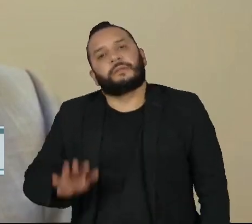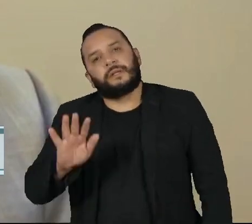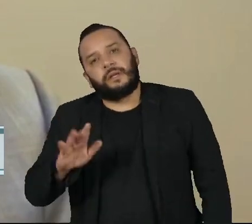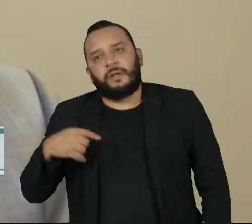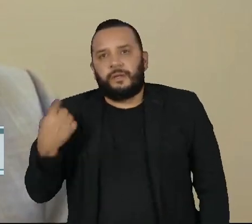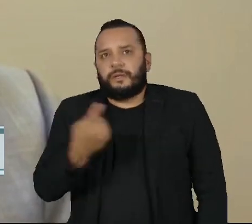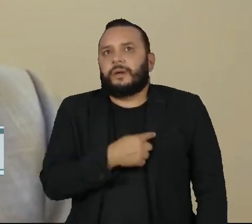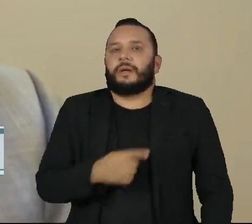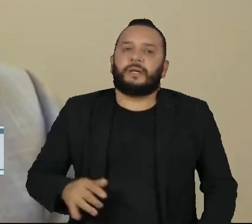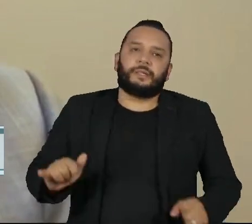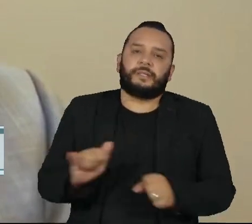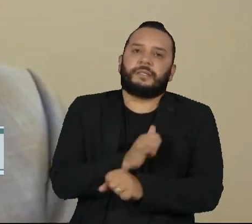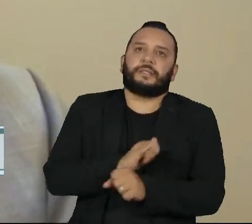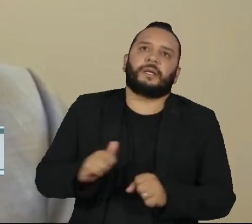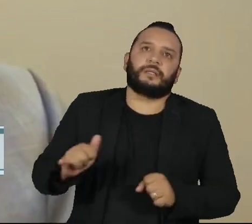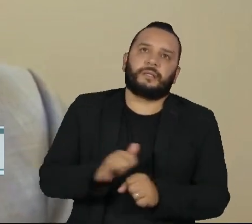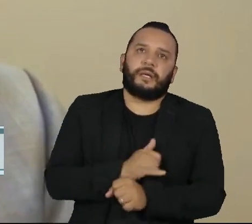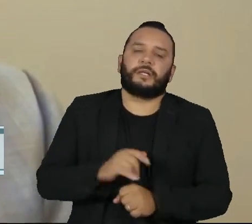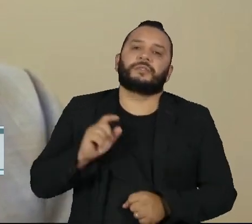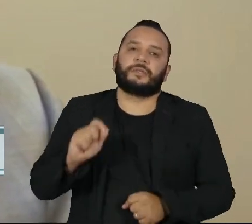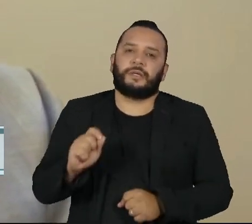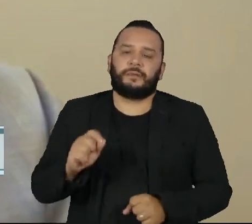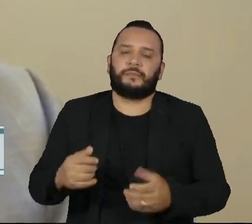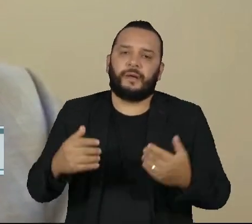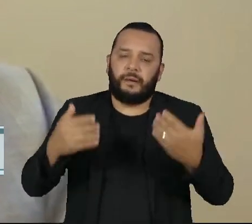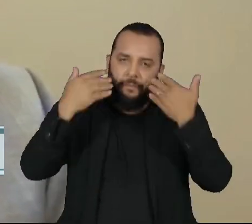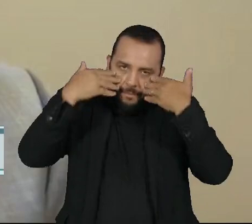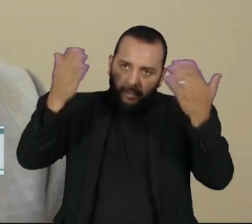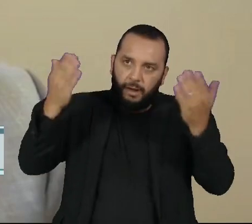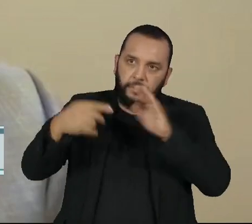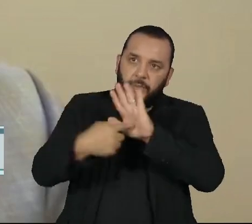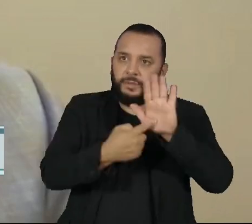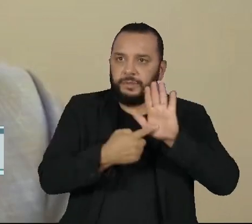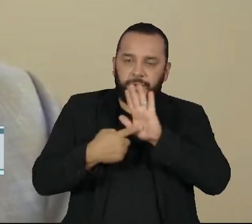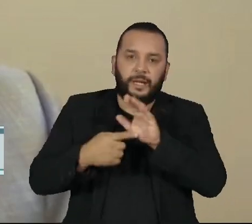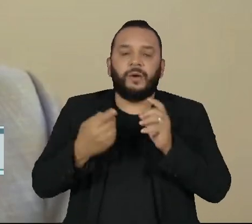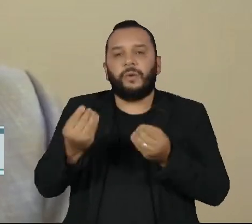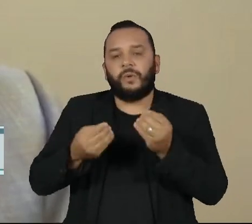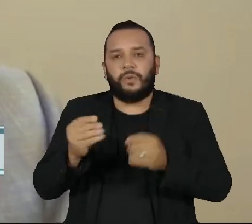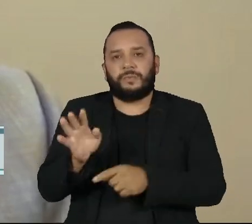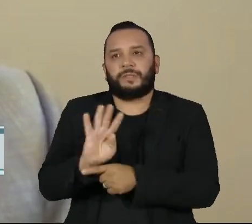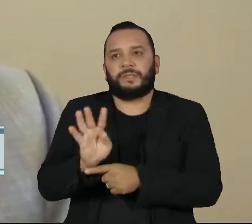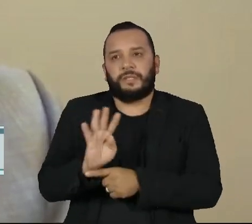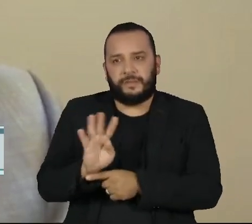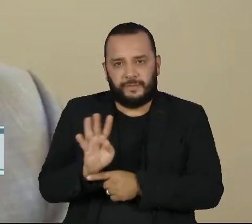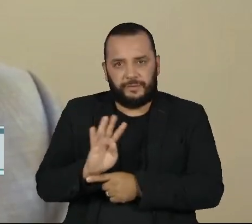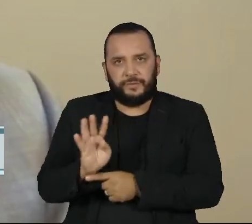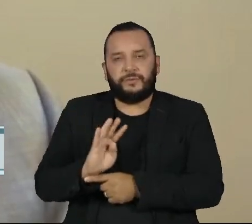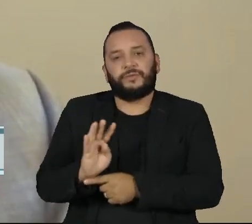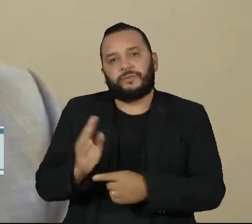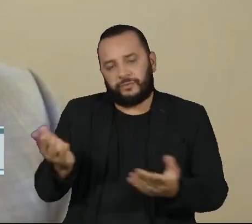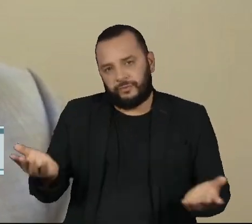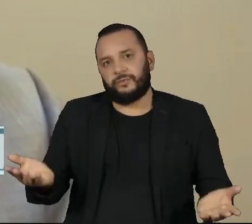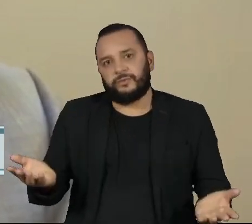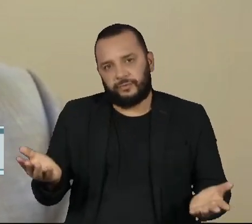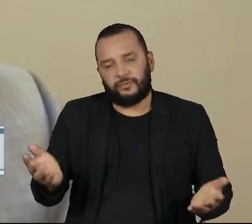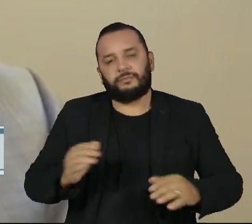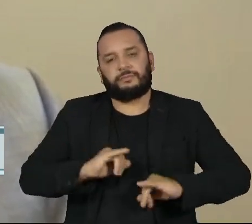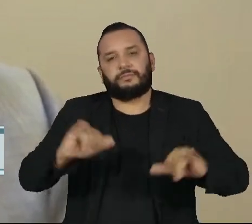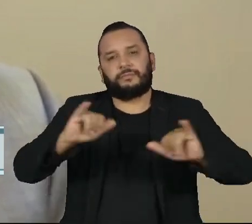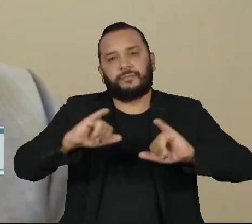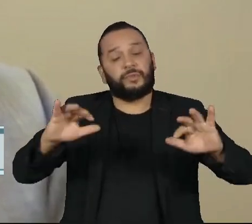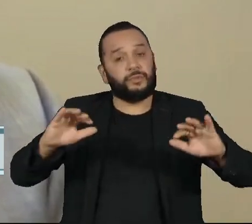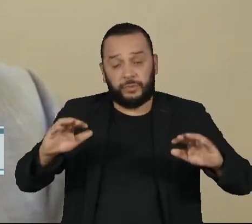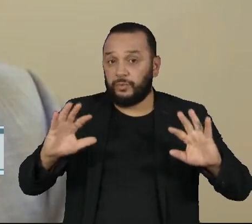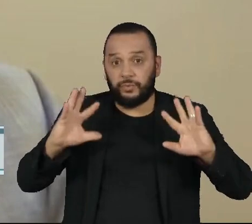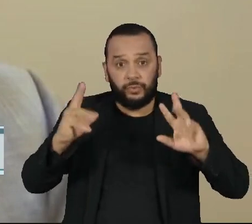jeito, digamos assim, para mostrar isso através do cinema. A arte visual mais amada do mundo é